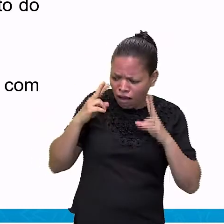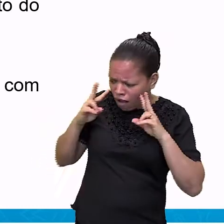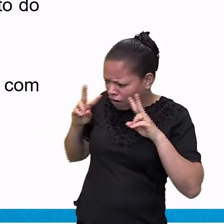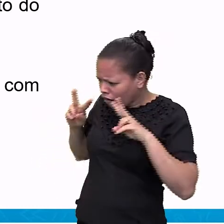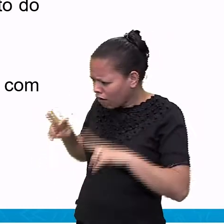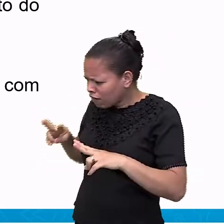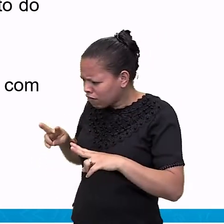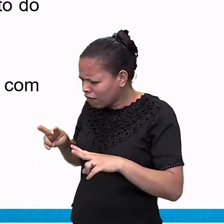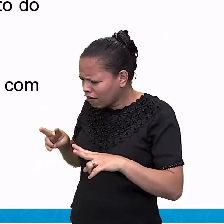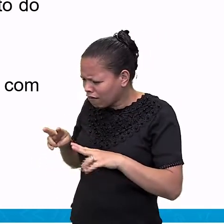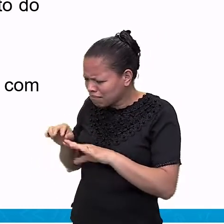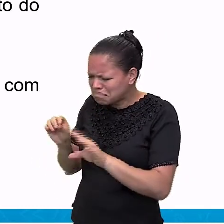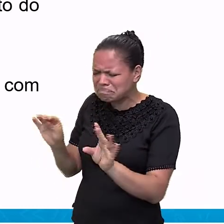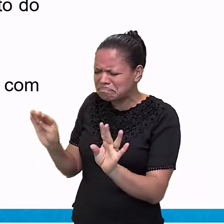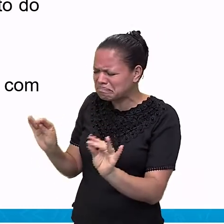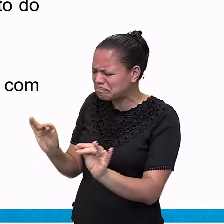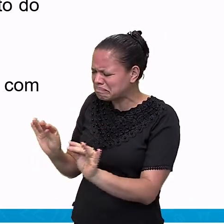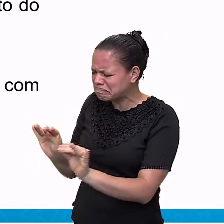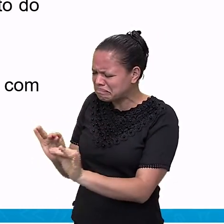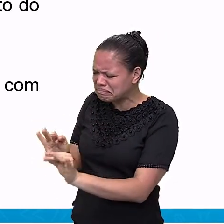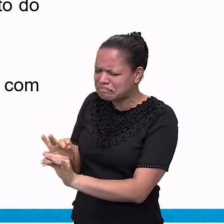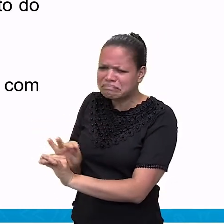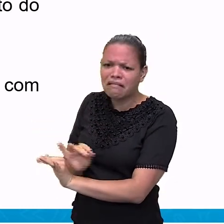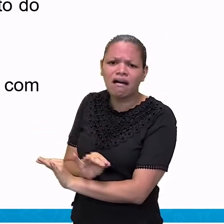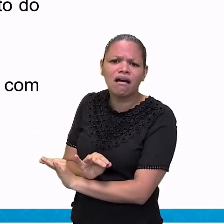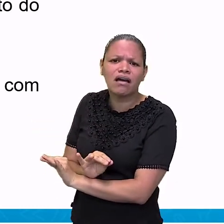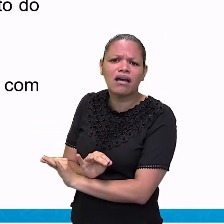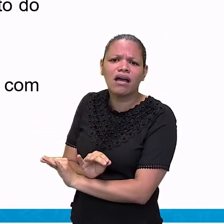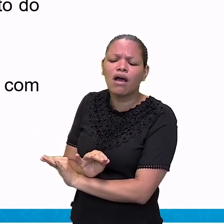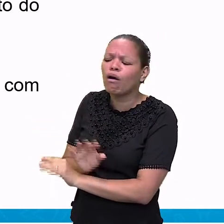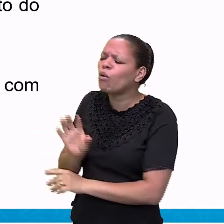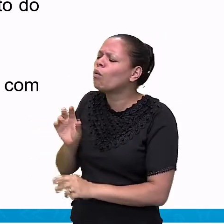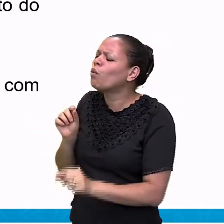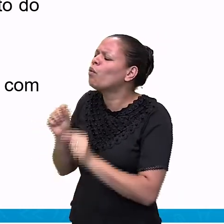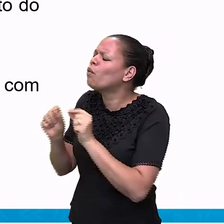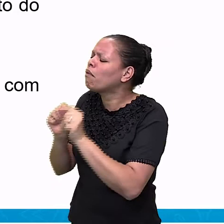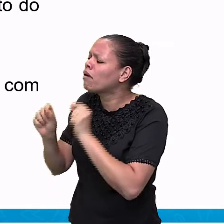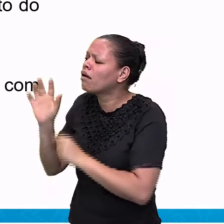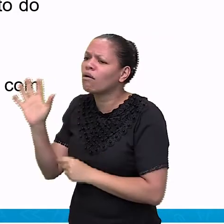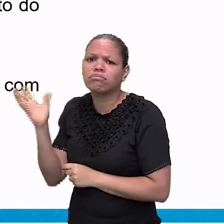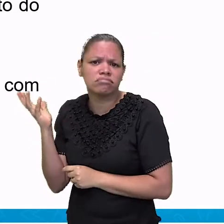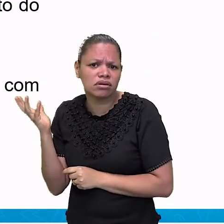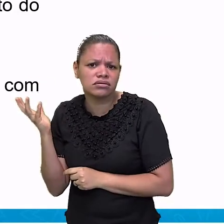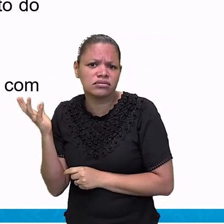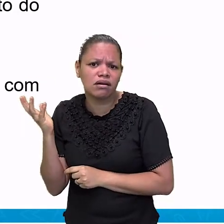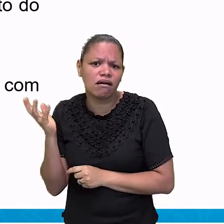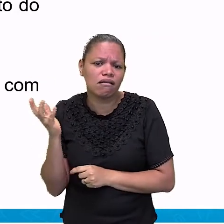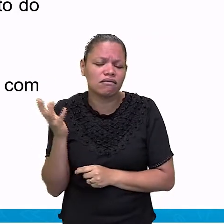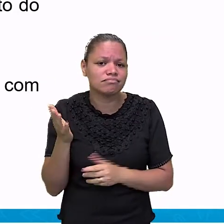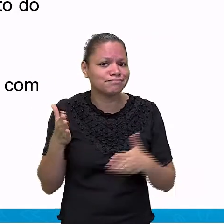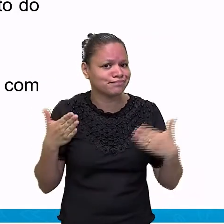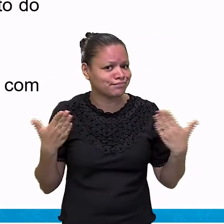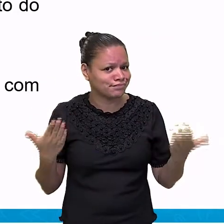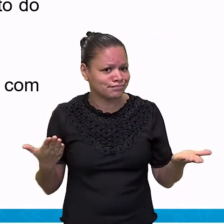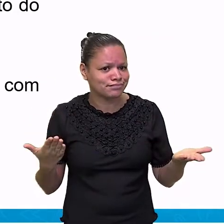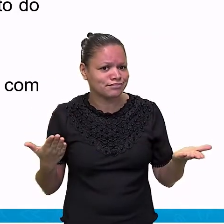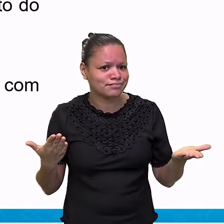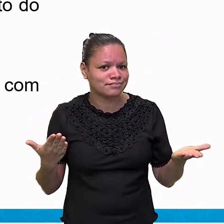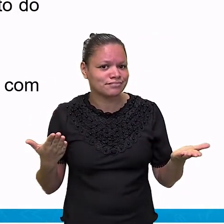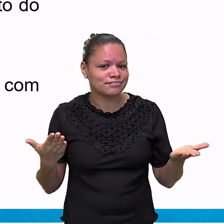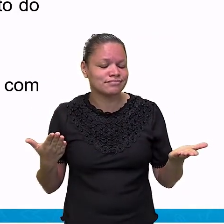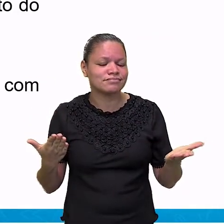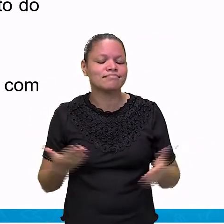Em sua opinião, o que provocou o derretimento? Então, se você respondeu que